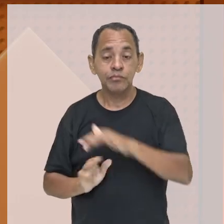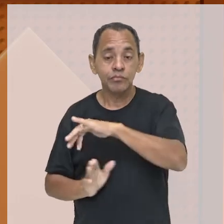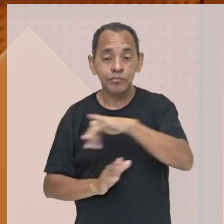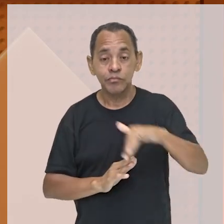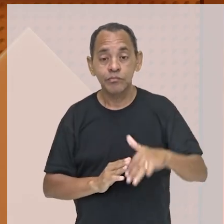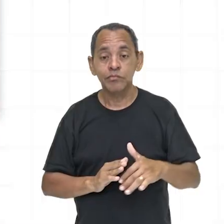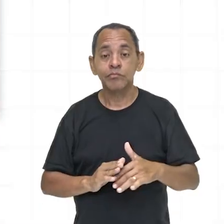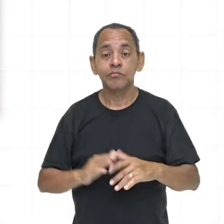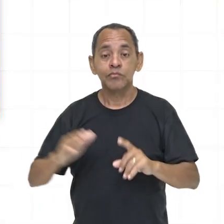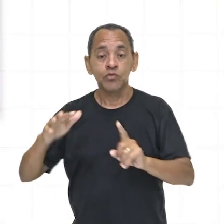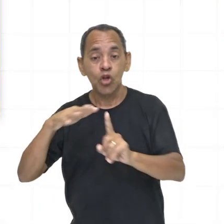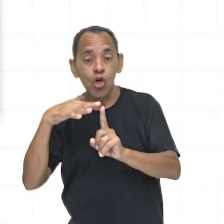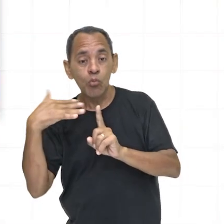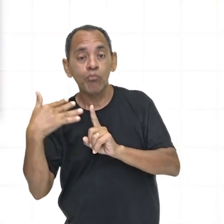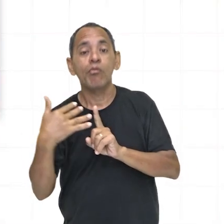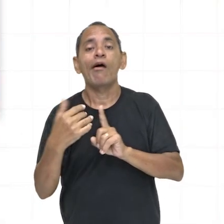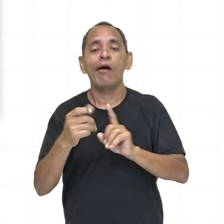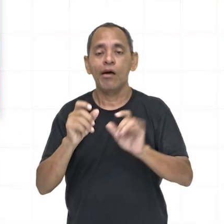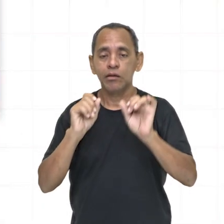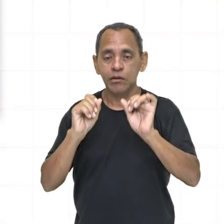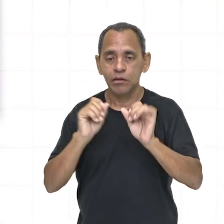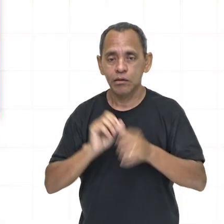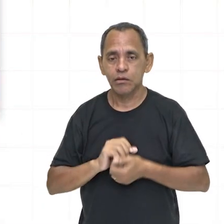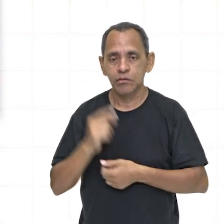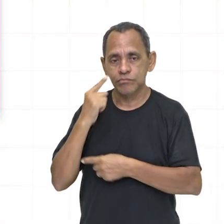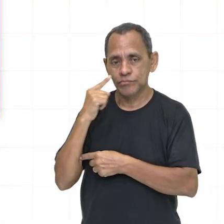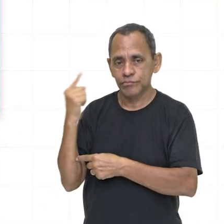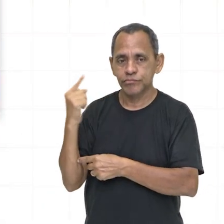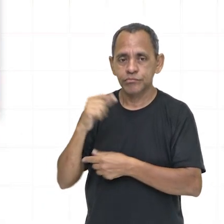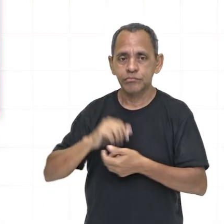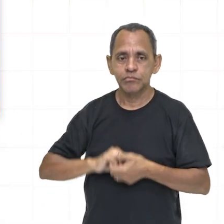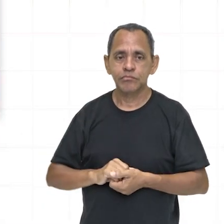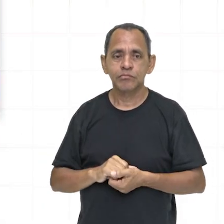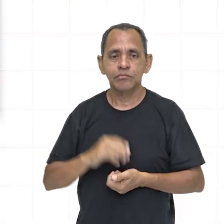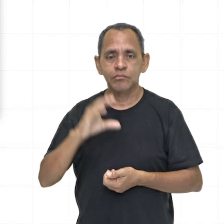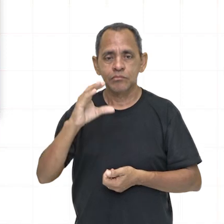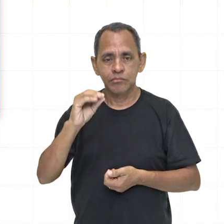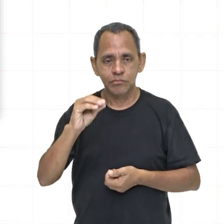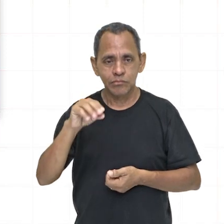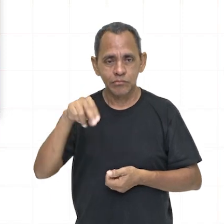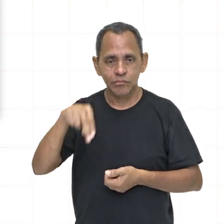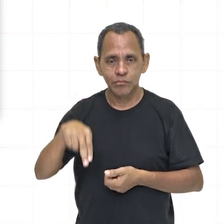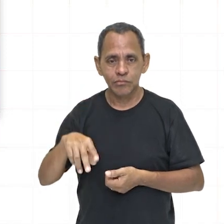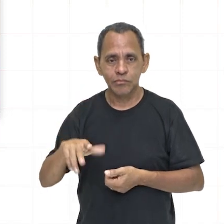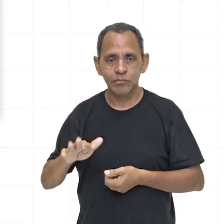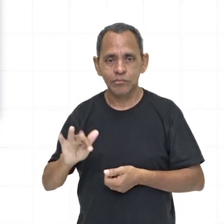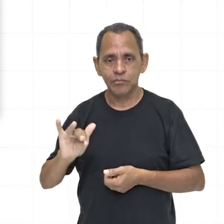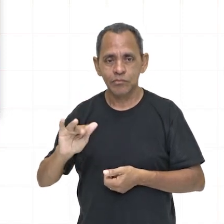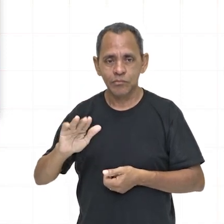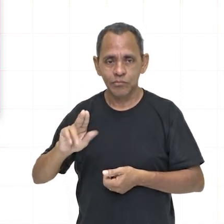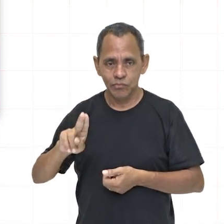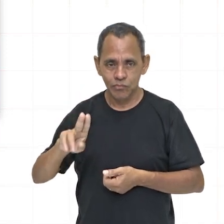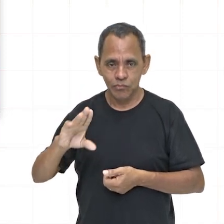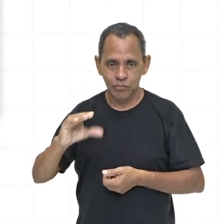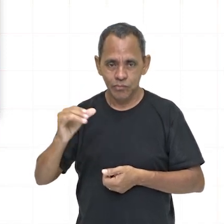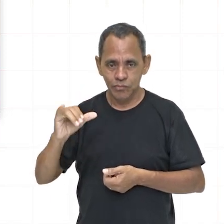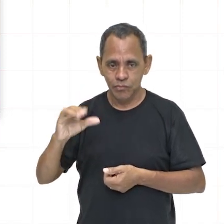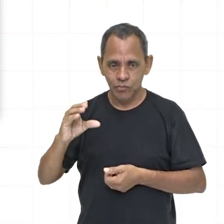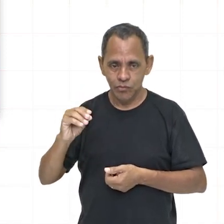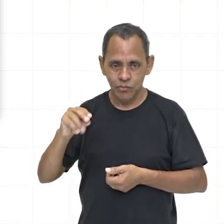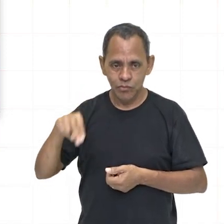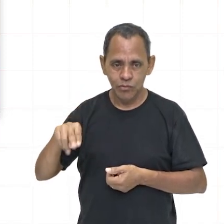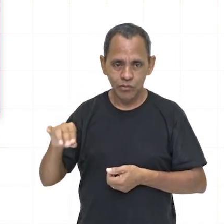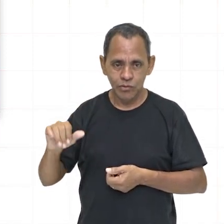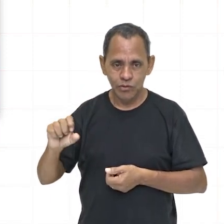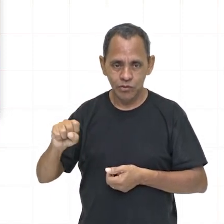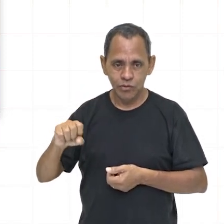aspectos da civilização oriental, começando pelo confucionismo. O que era o confucionismo? De Confúcio, tá?